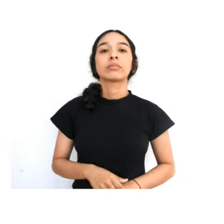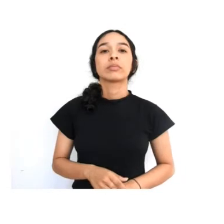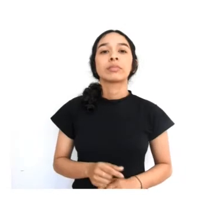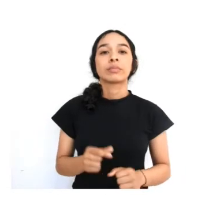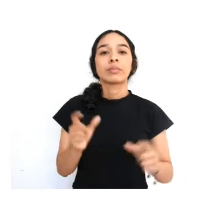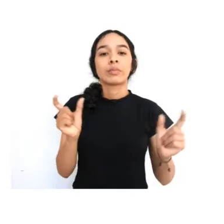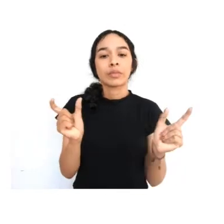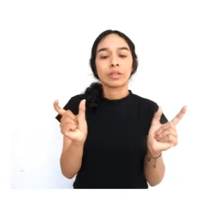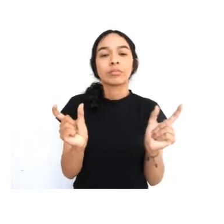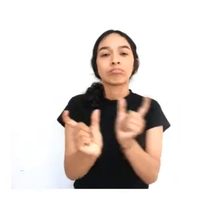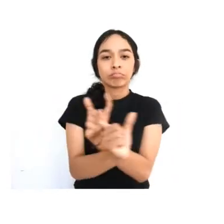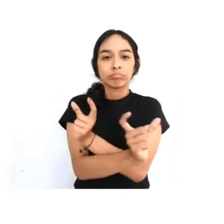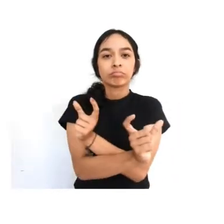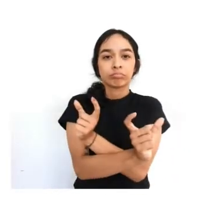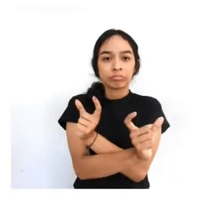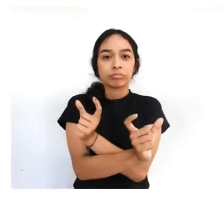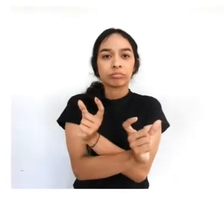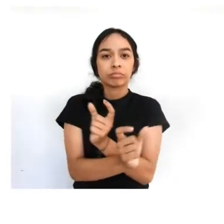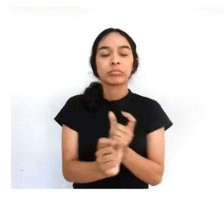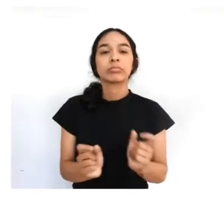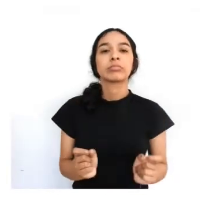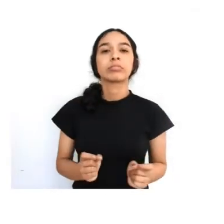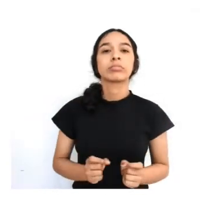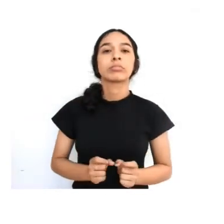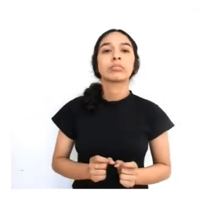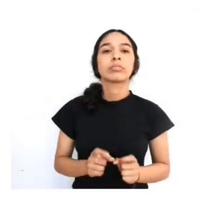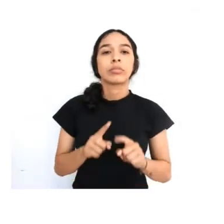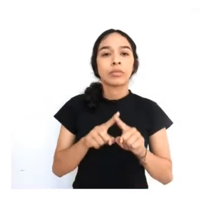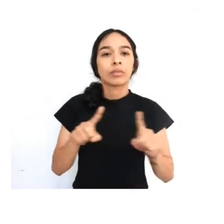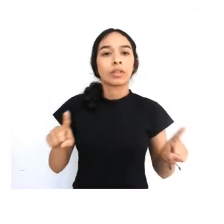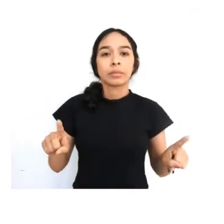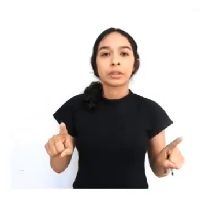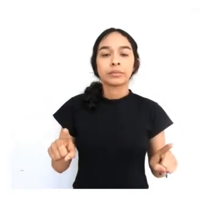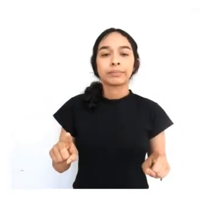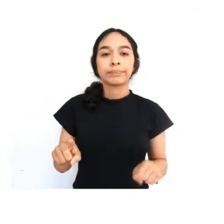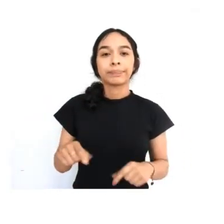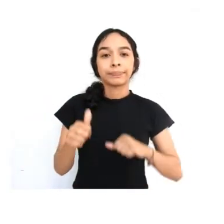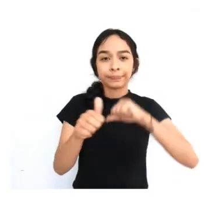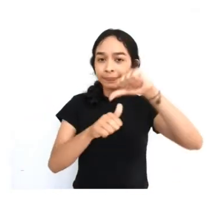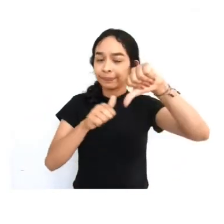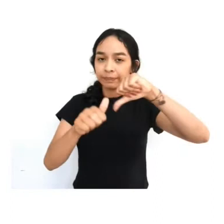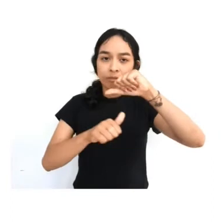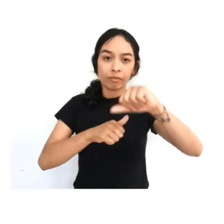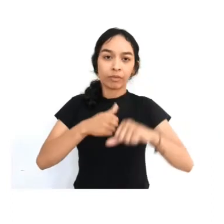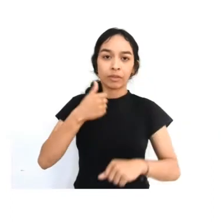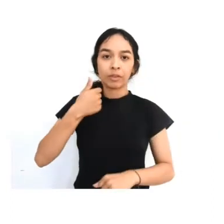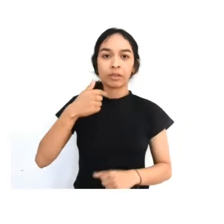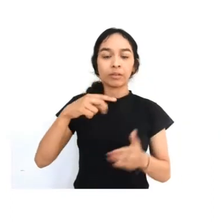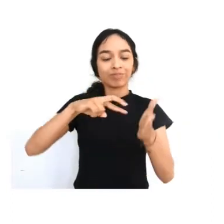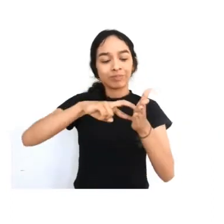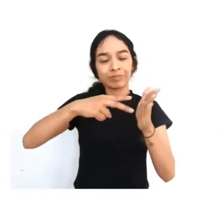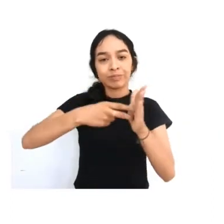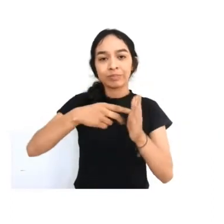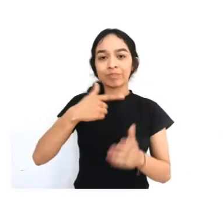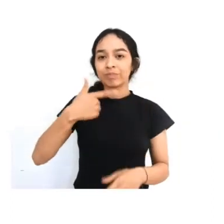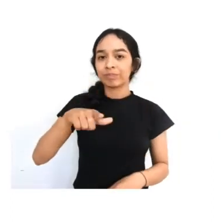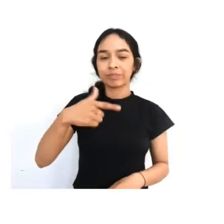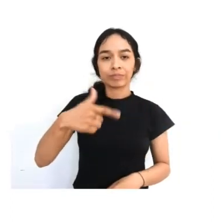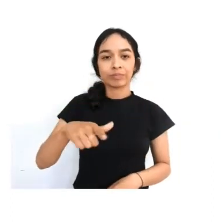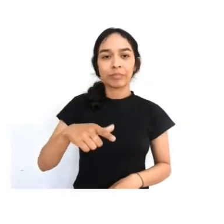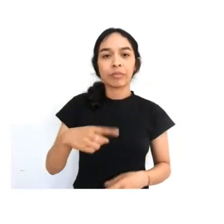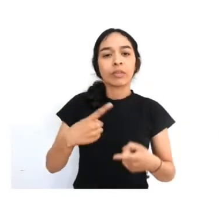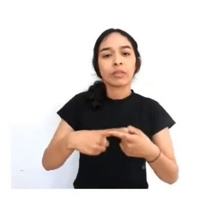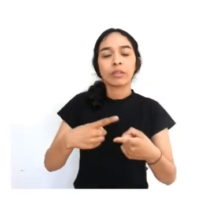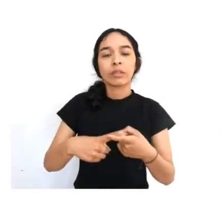poeta. Mesmo assim, não houve alteração de significado. E por quê? Porque o latim é